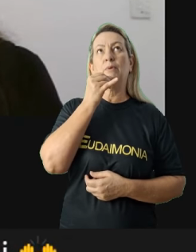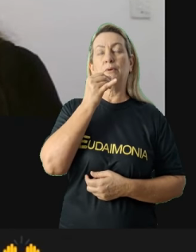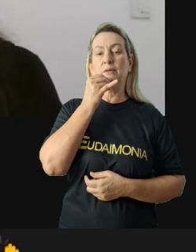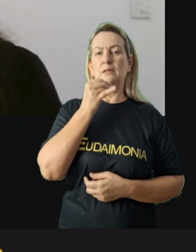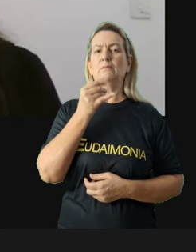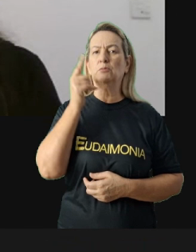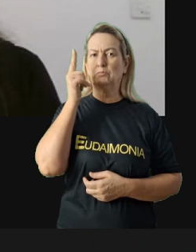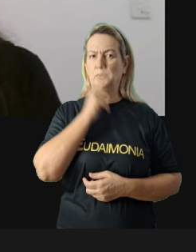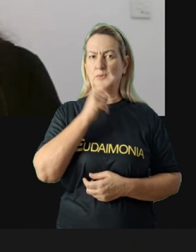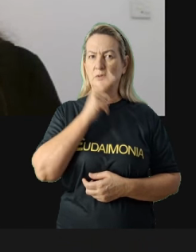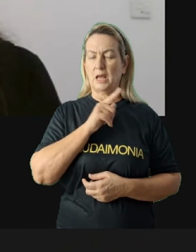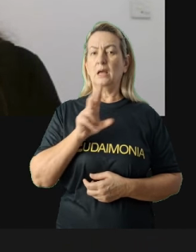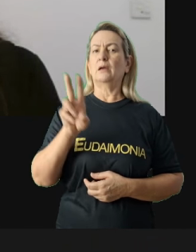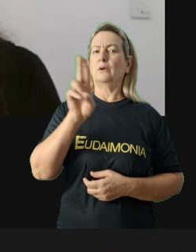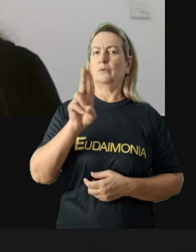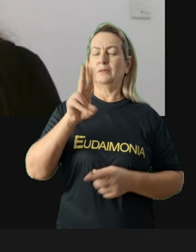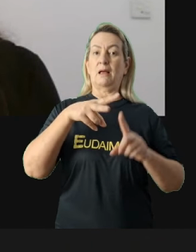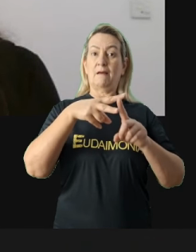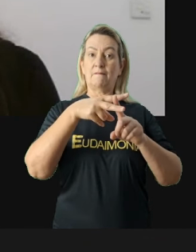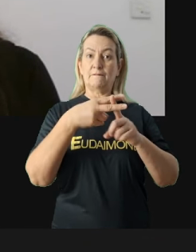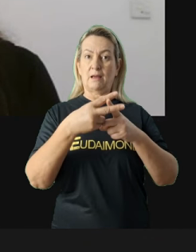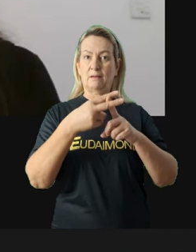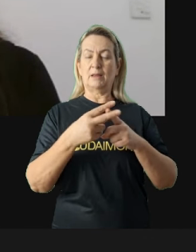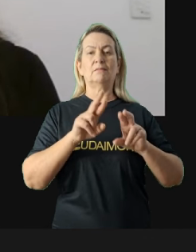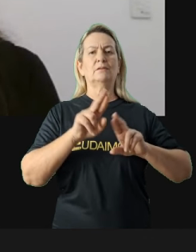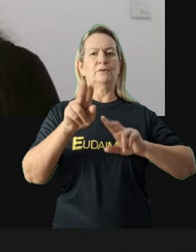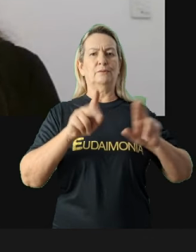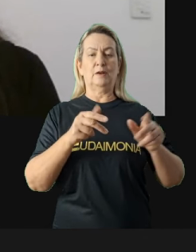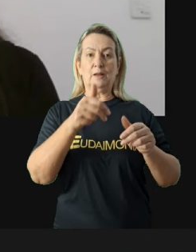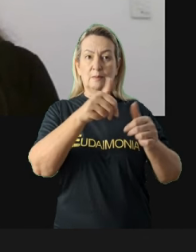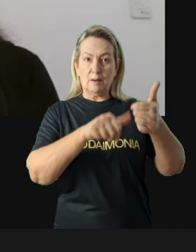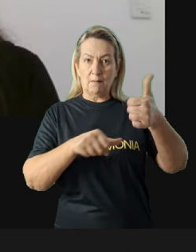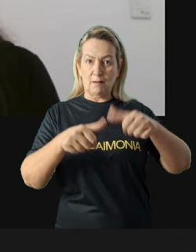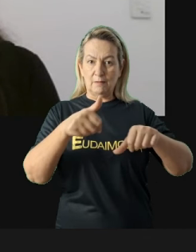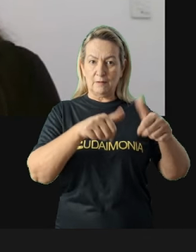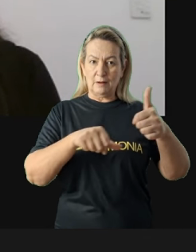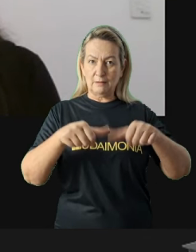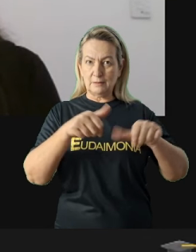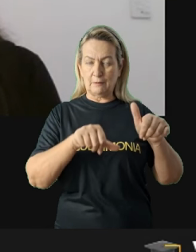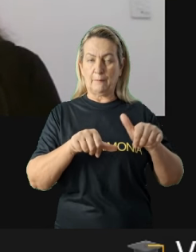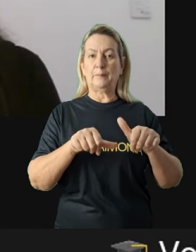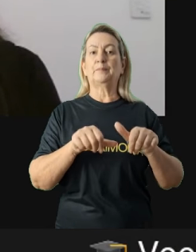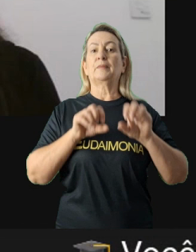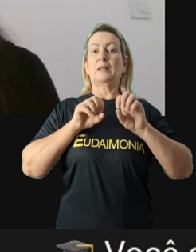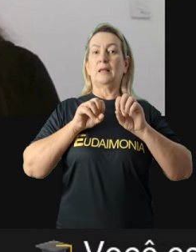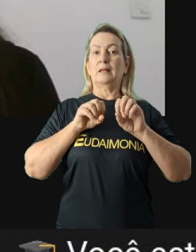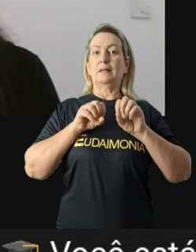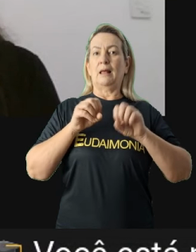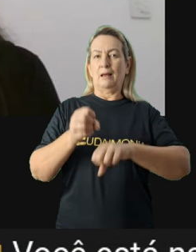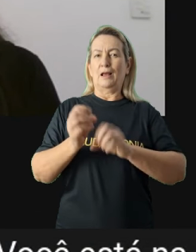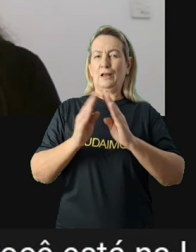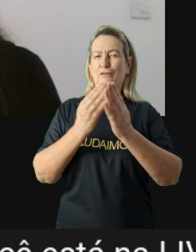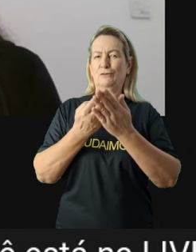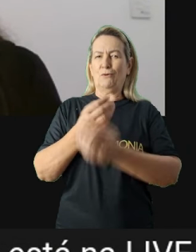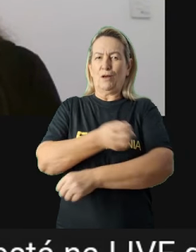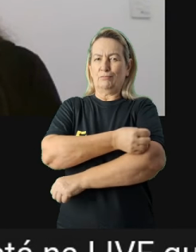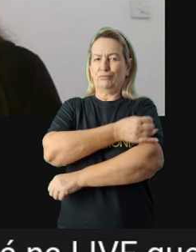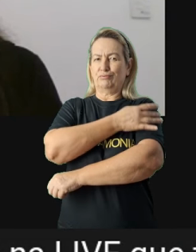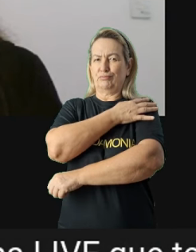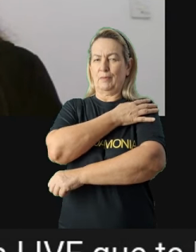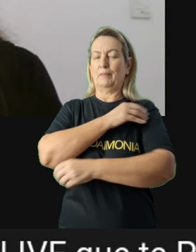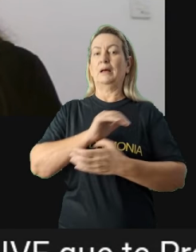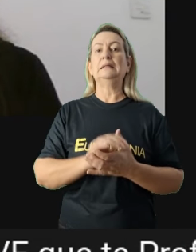mais que a gente consiga ainda promover a inserção dessas ferramentas diferenciadas de avaliação na educação